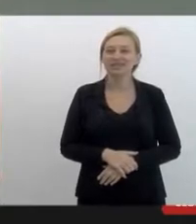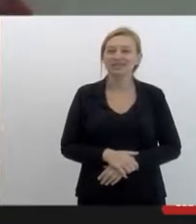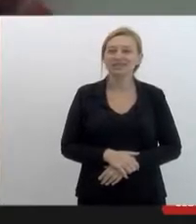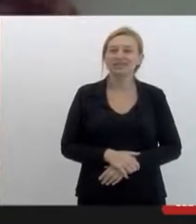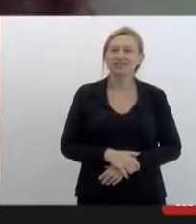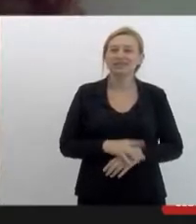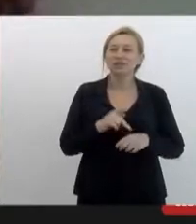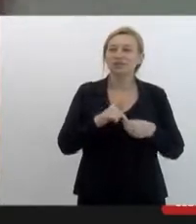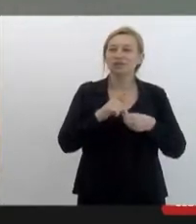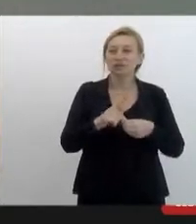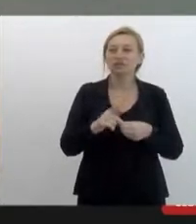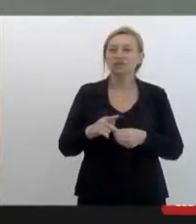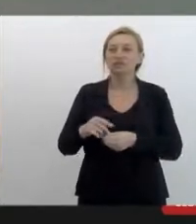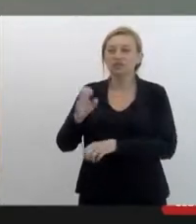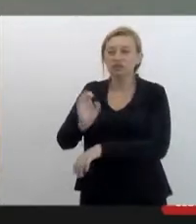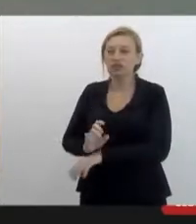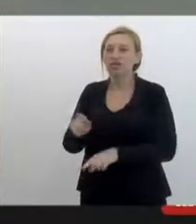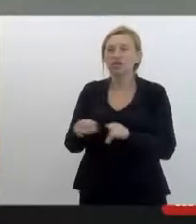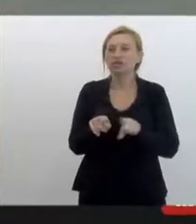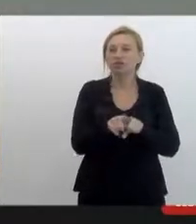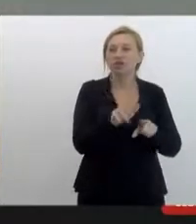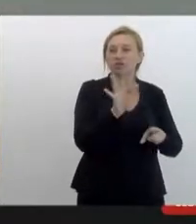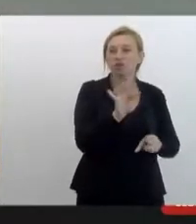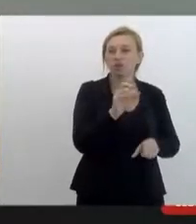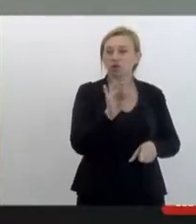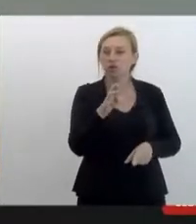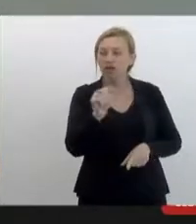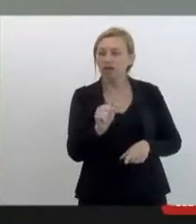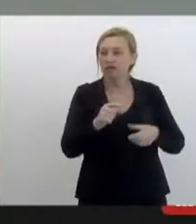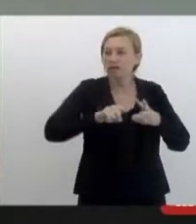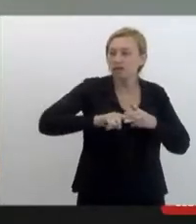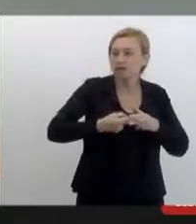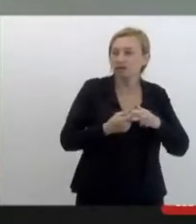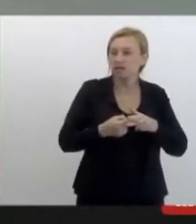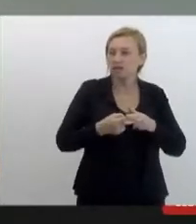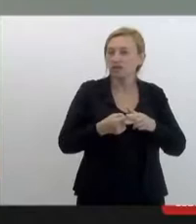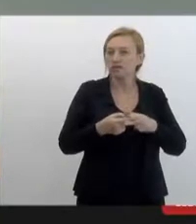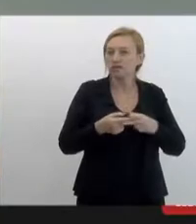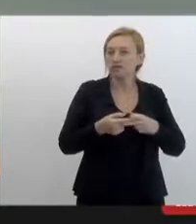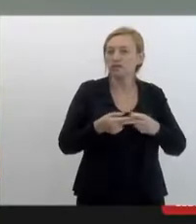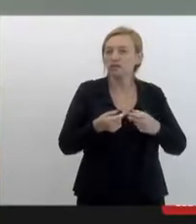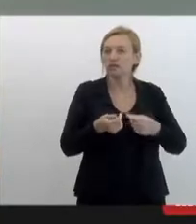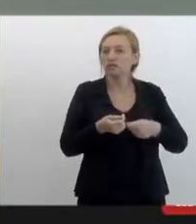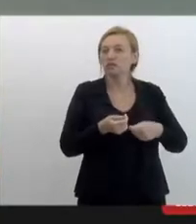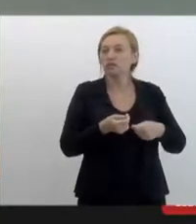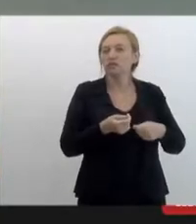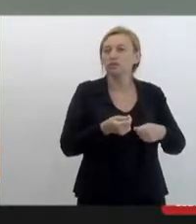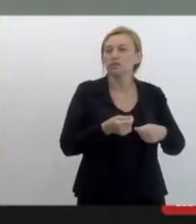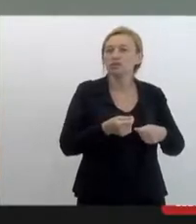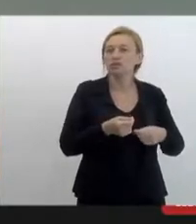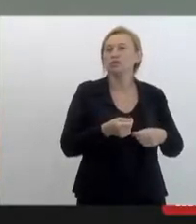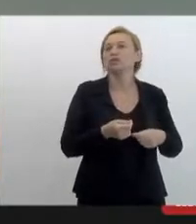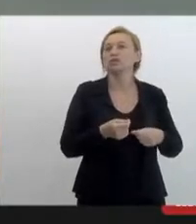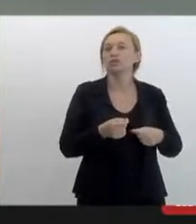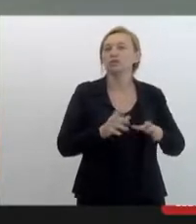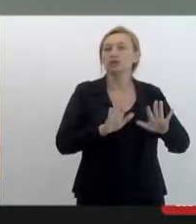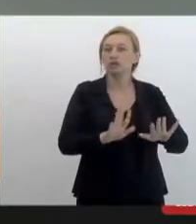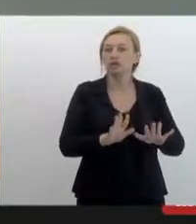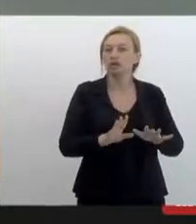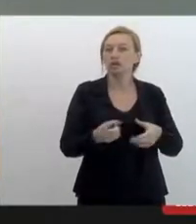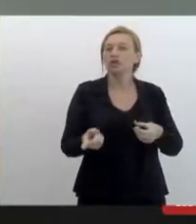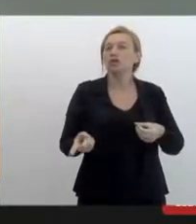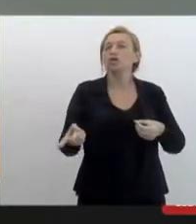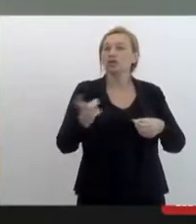do Estado e também pelo Fortunato, é a necessidade de aperfeiçoar os instrumentos normativos, né? Voltamos de novo àquela dificuldade